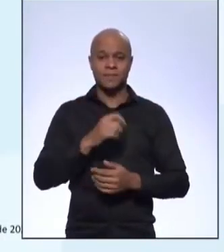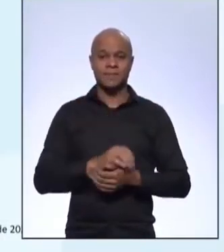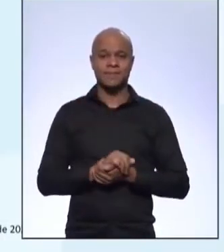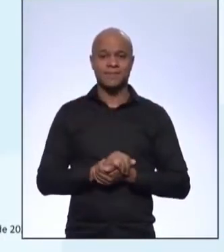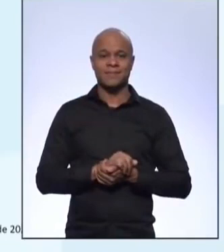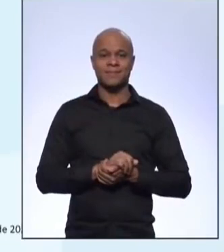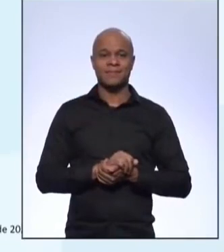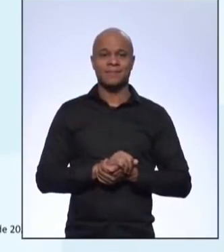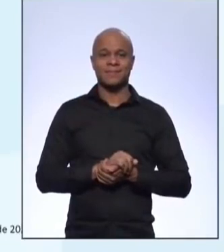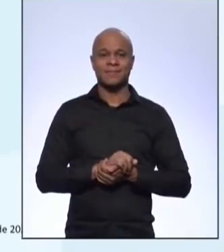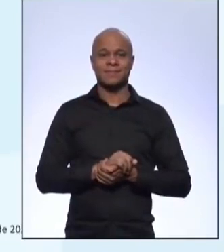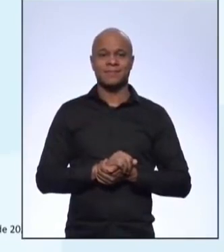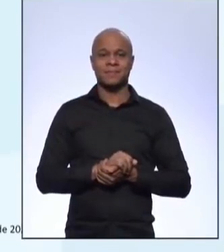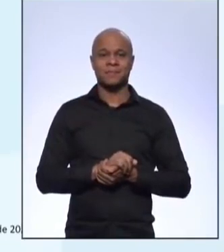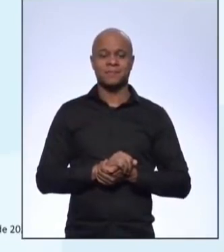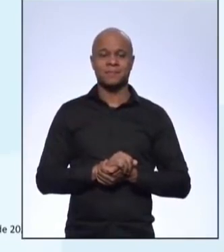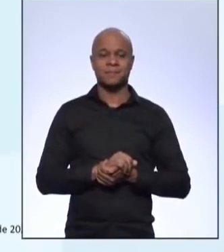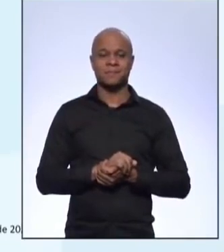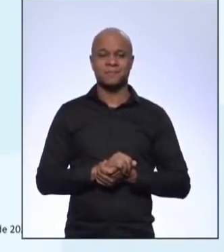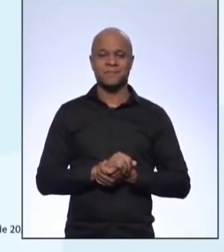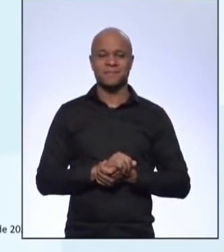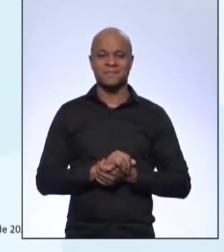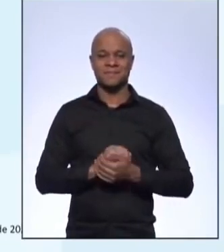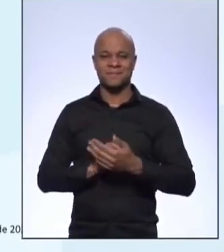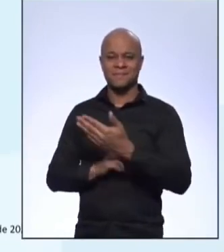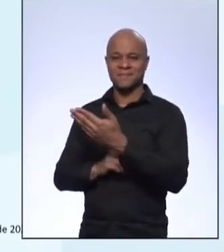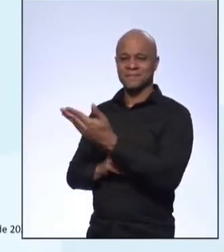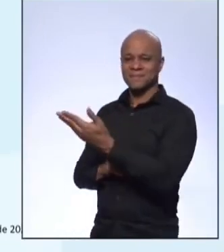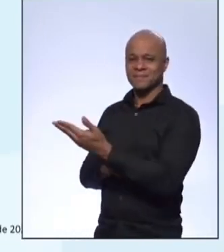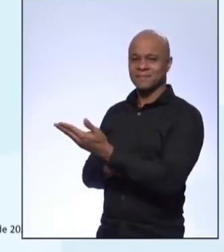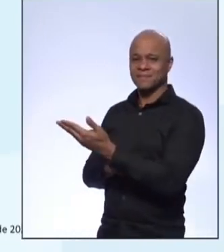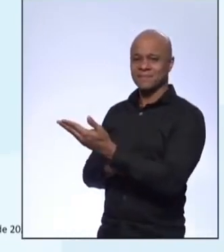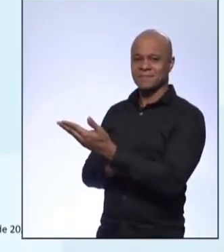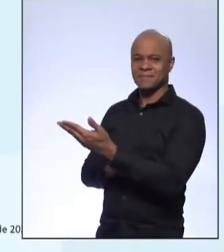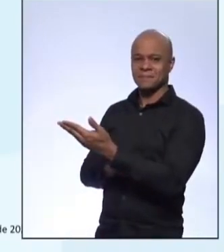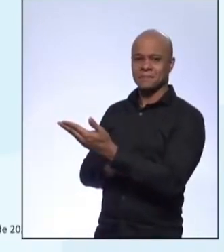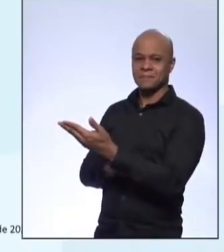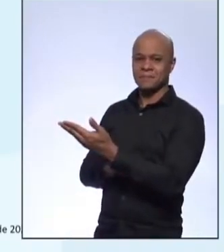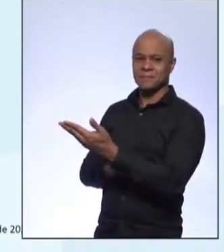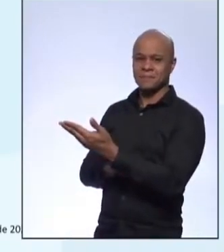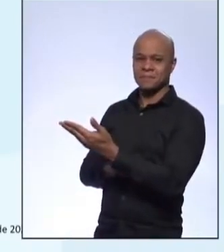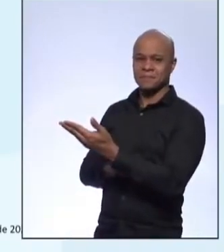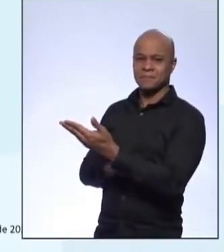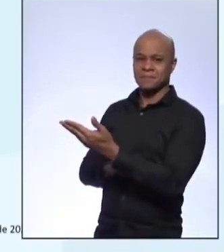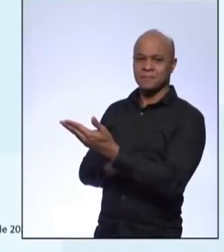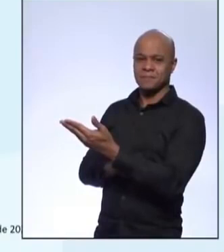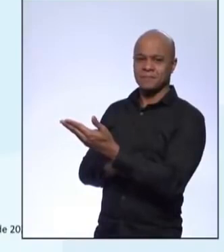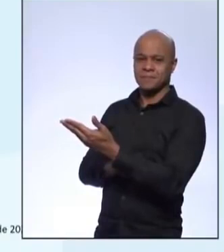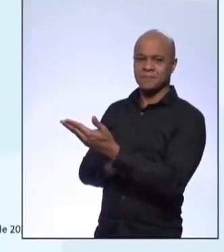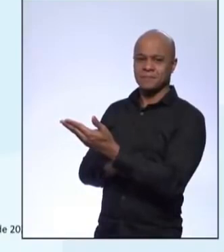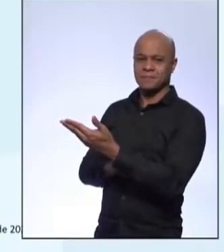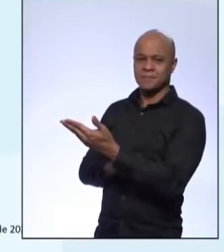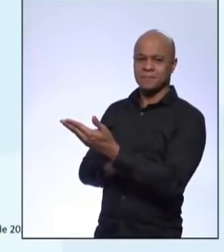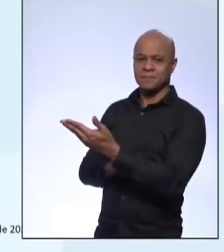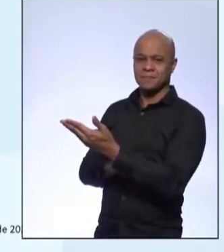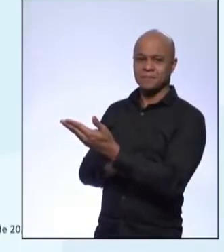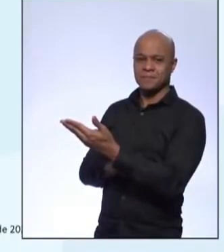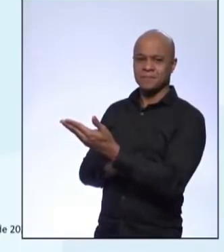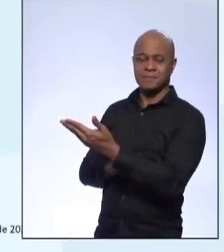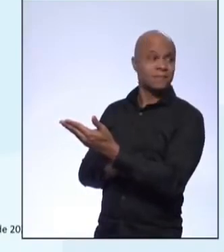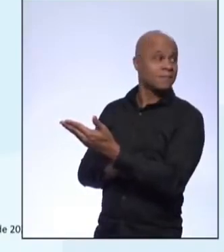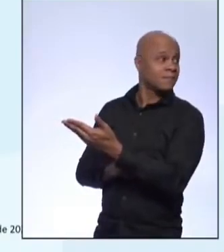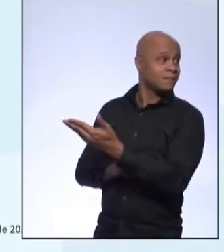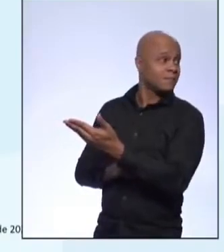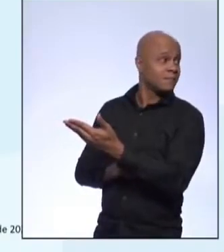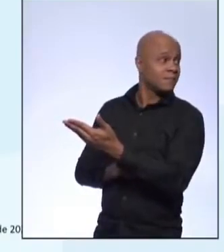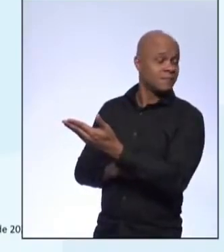uma ampliação, vocês conseguem observar, ó, como se ampliasse do mapa, e aí tem uma porção apresentada